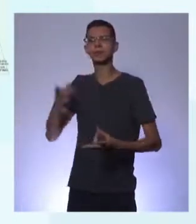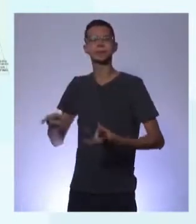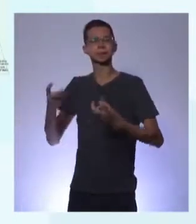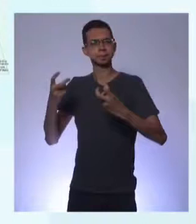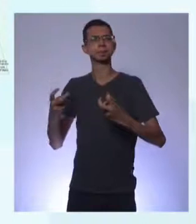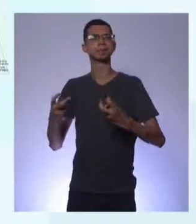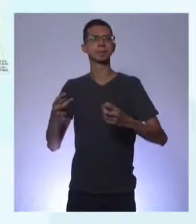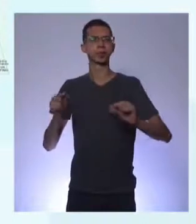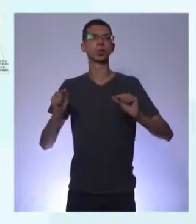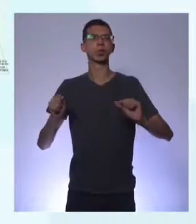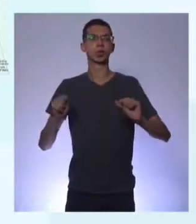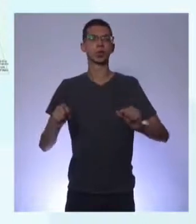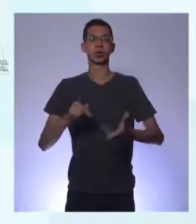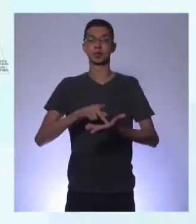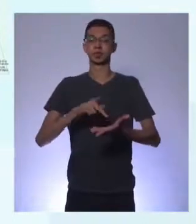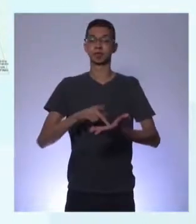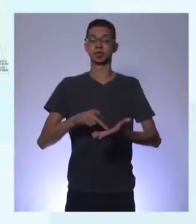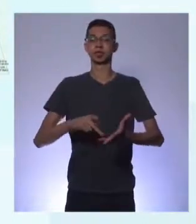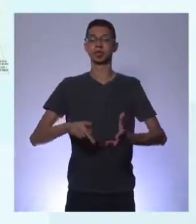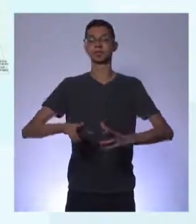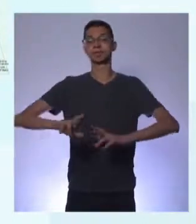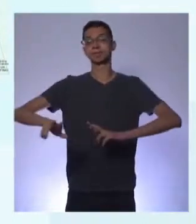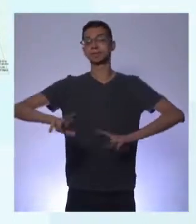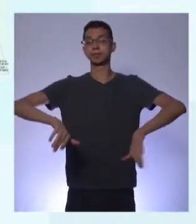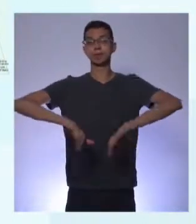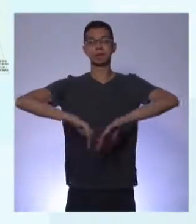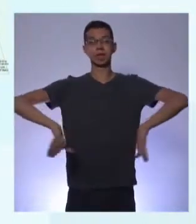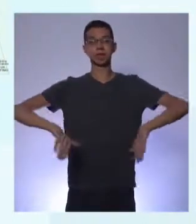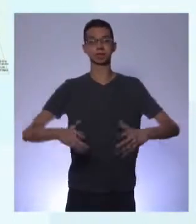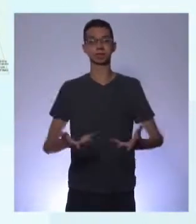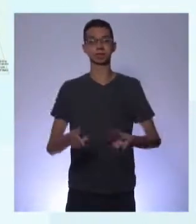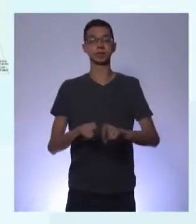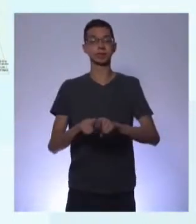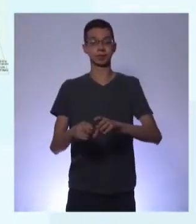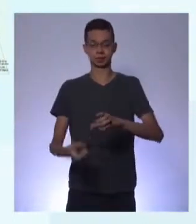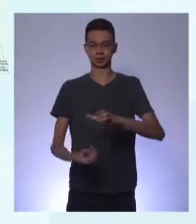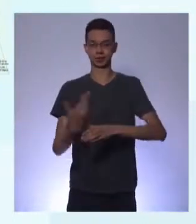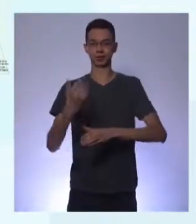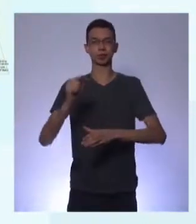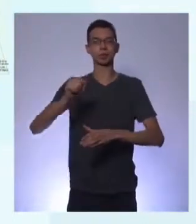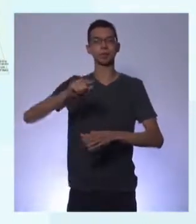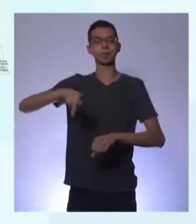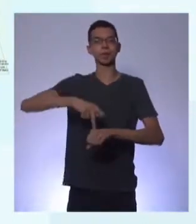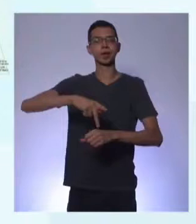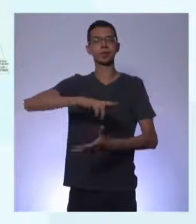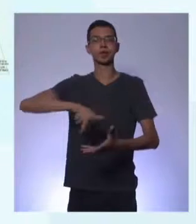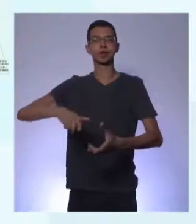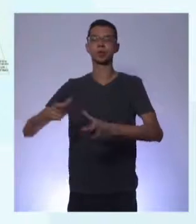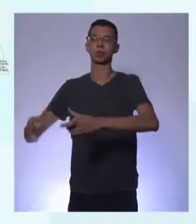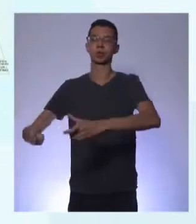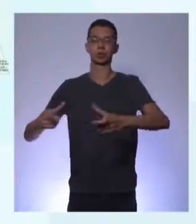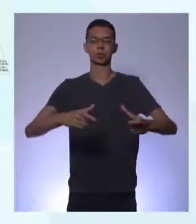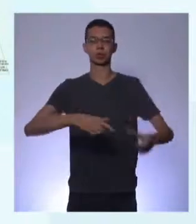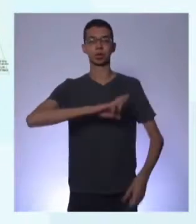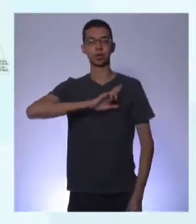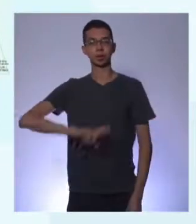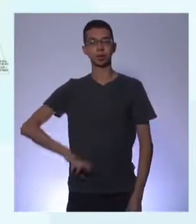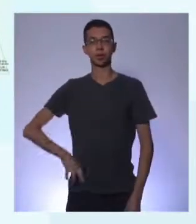uma fragmentação e o surgimento de diversos países, de diversas